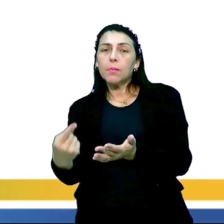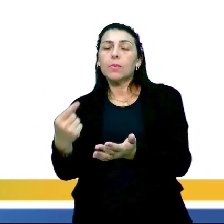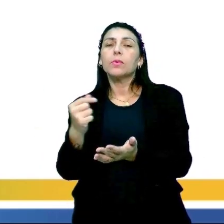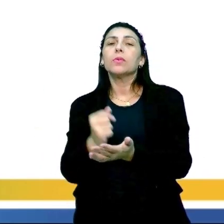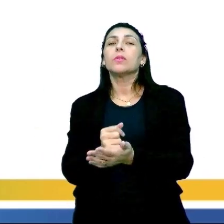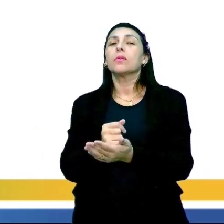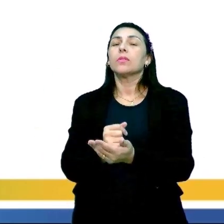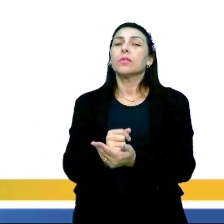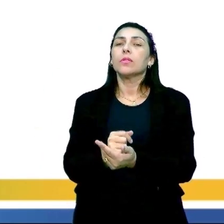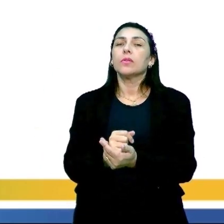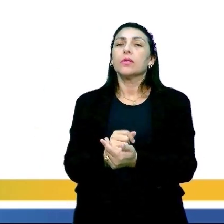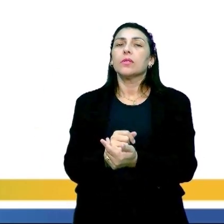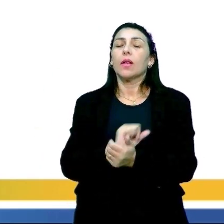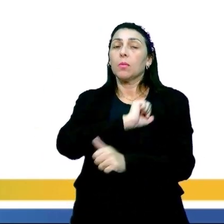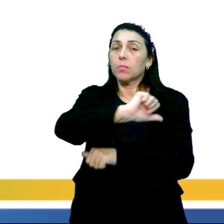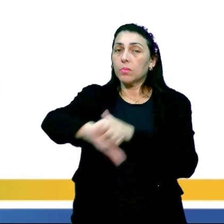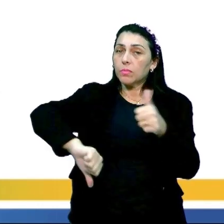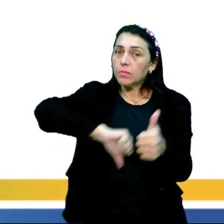tornarão-se